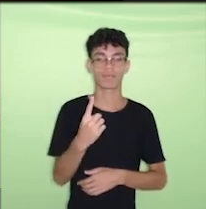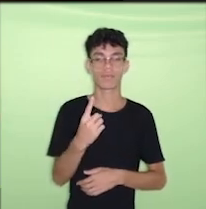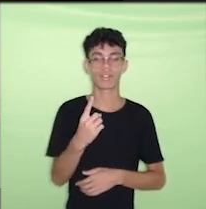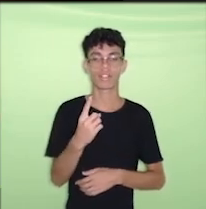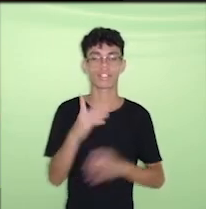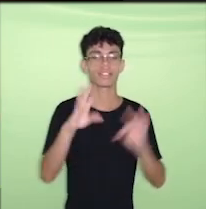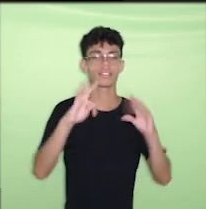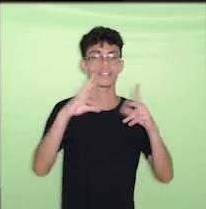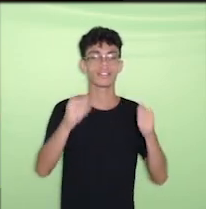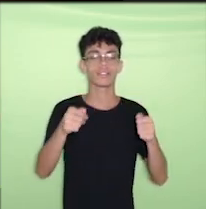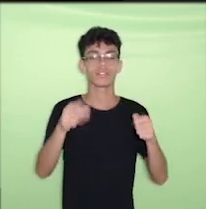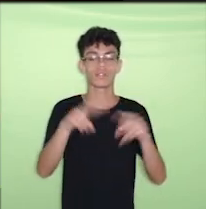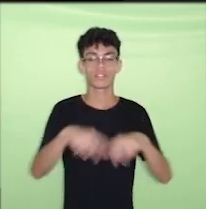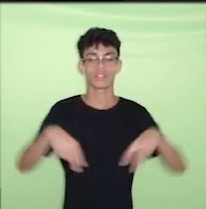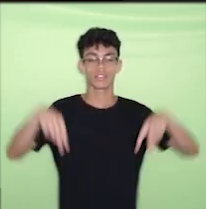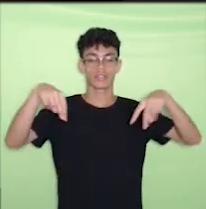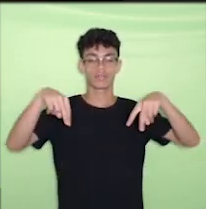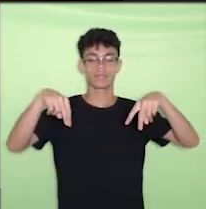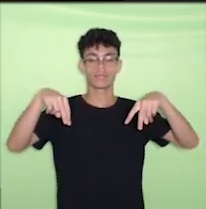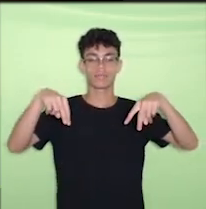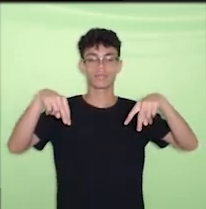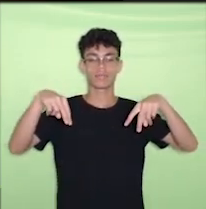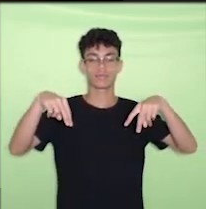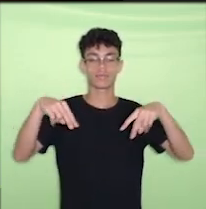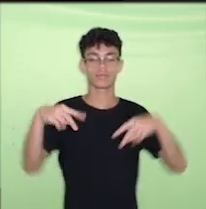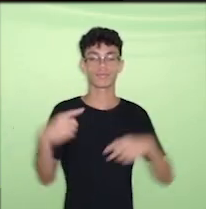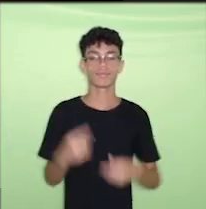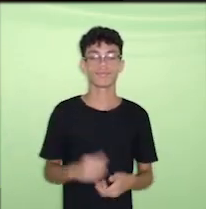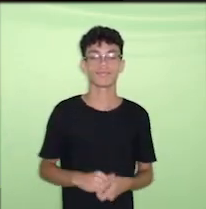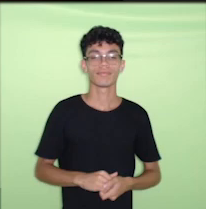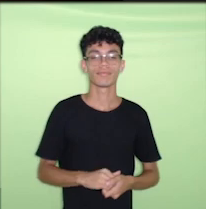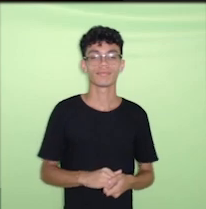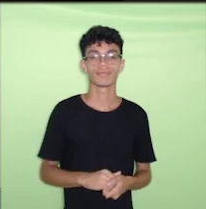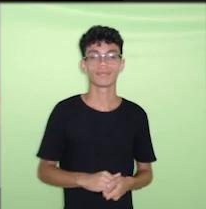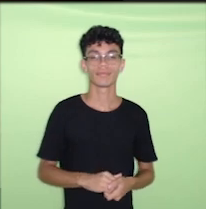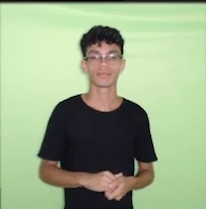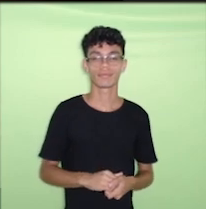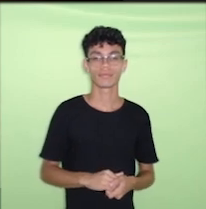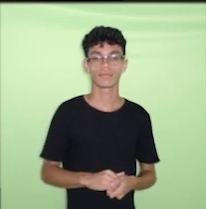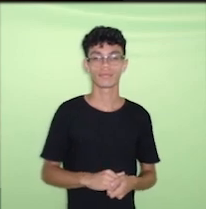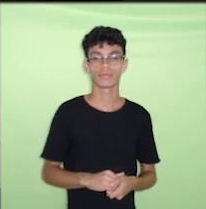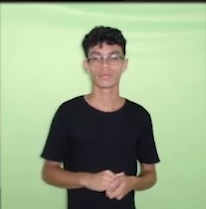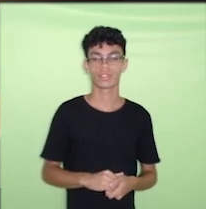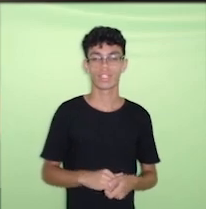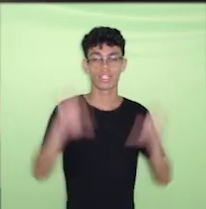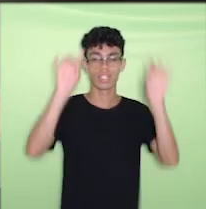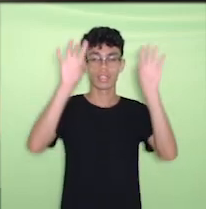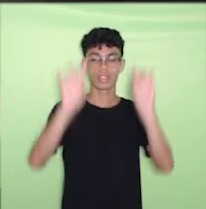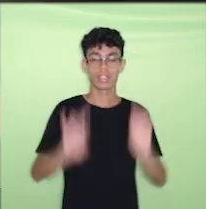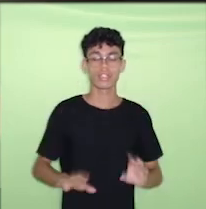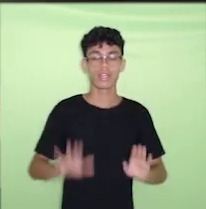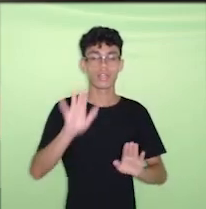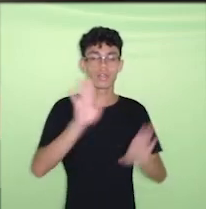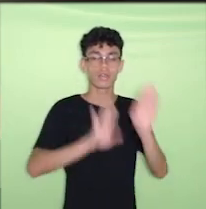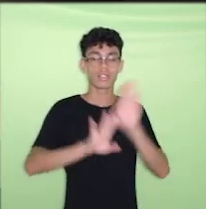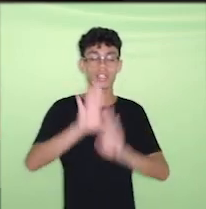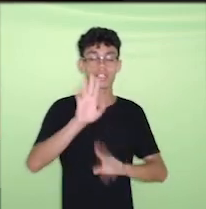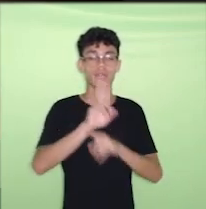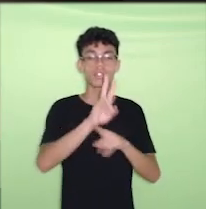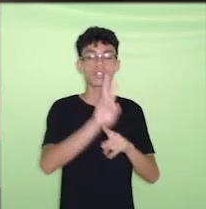Todos ficam de pé. Nós entregamos a senhora neste ato, com especial cuidado, a moça